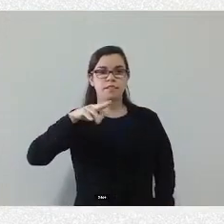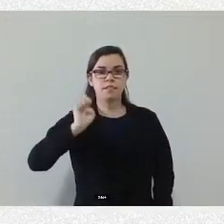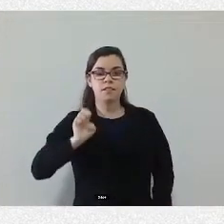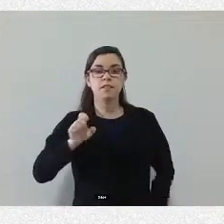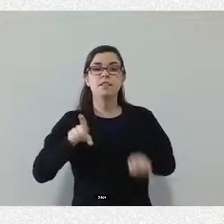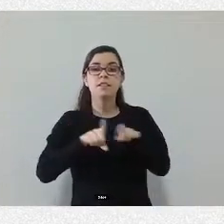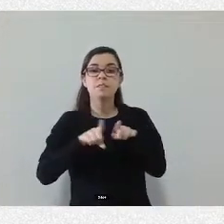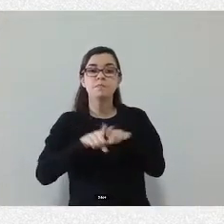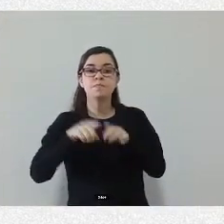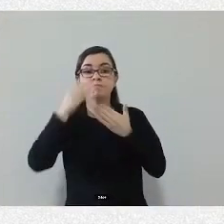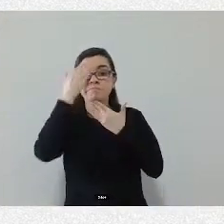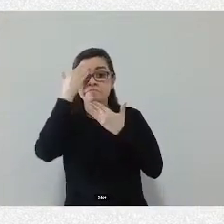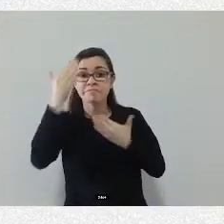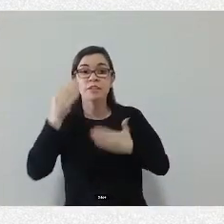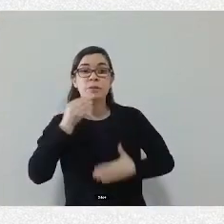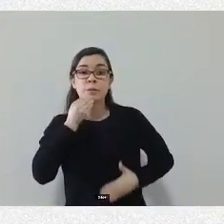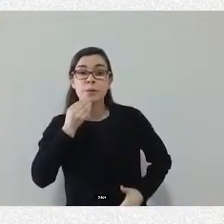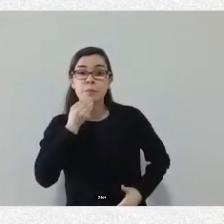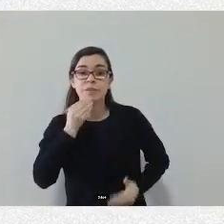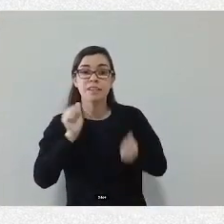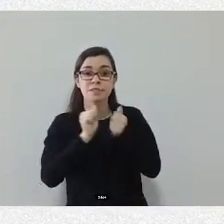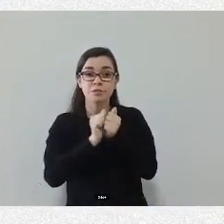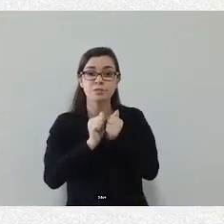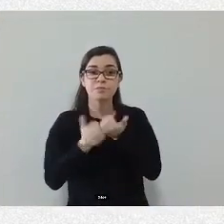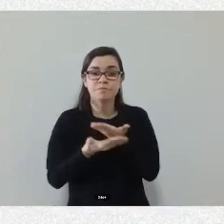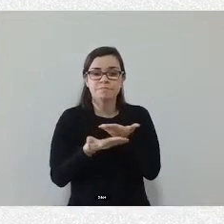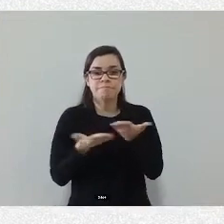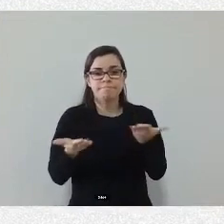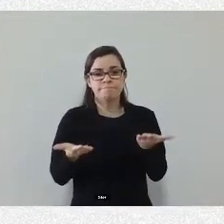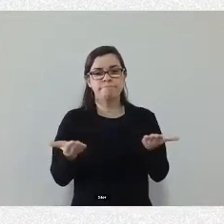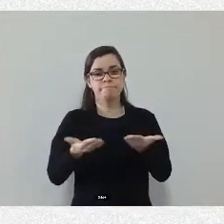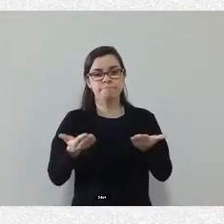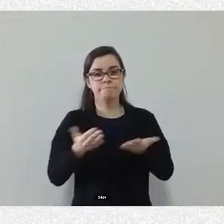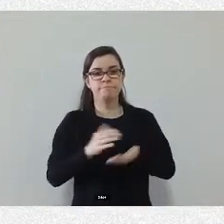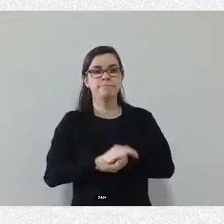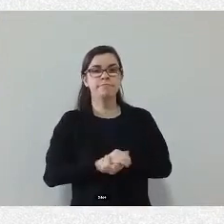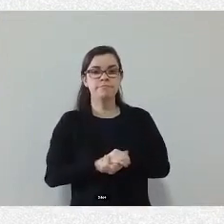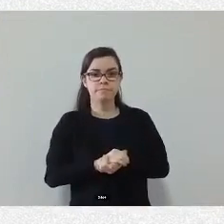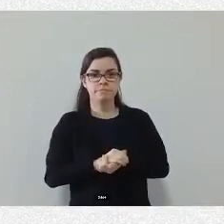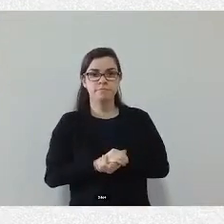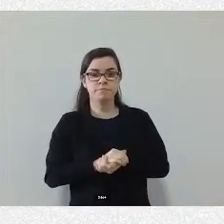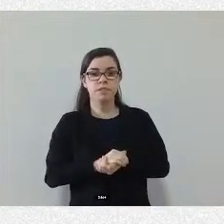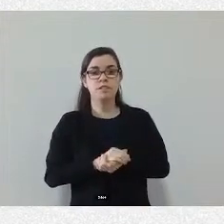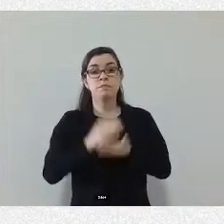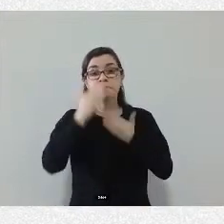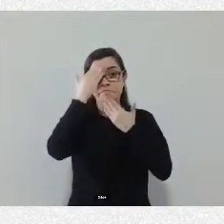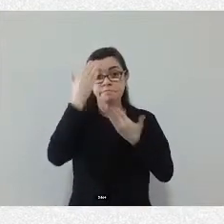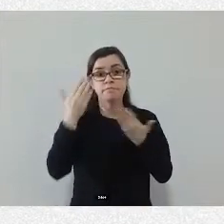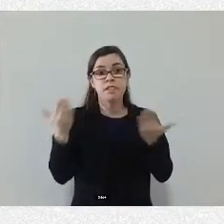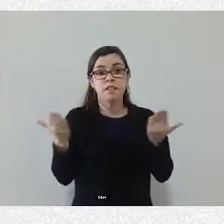a oportunidade de estar aqui com vocês. Obrigada. Com a palavra agora, o